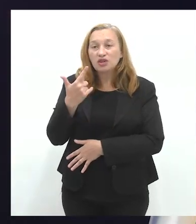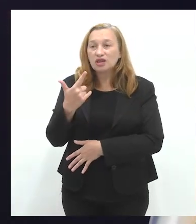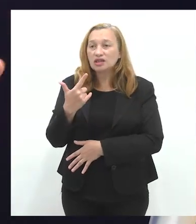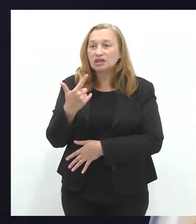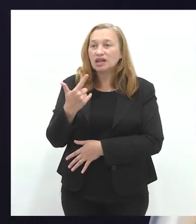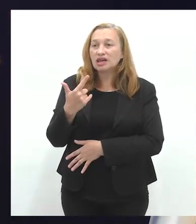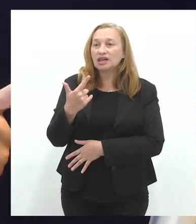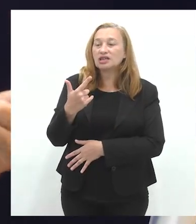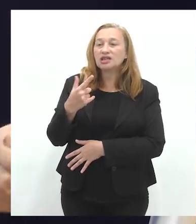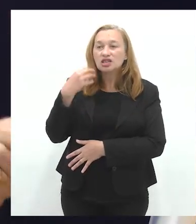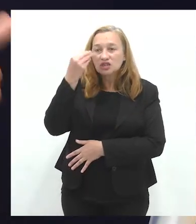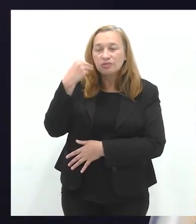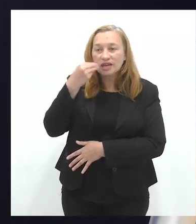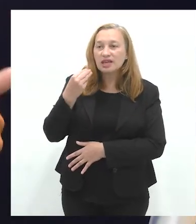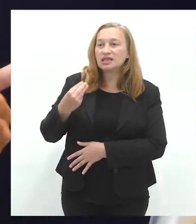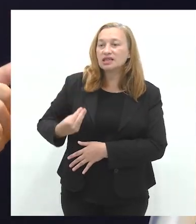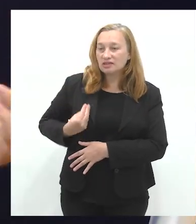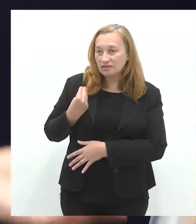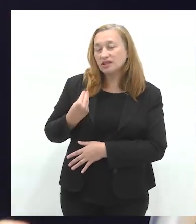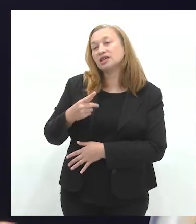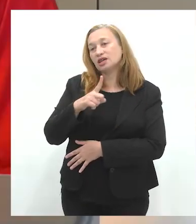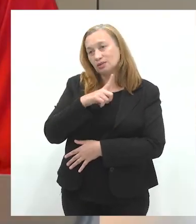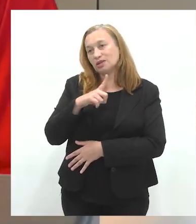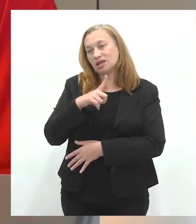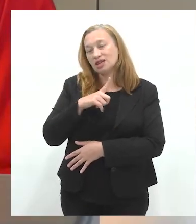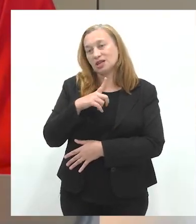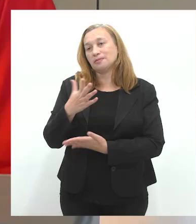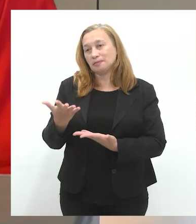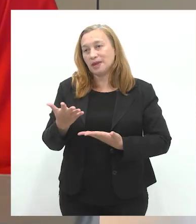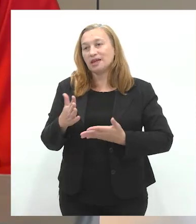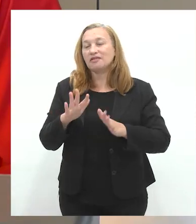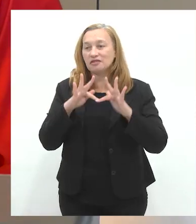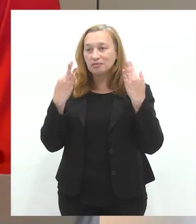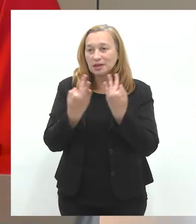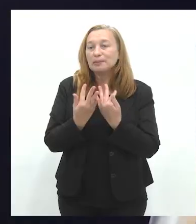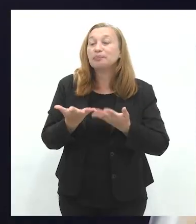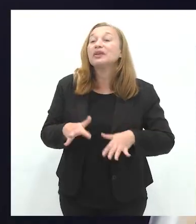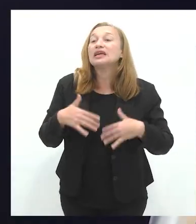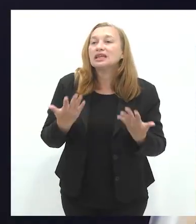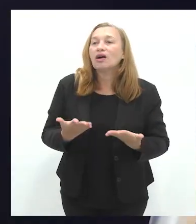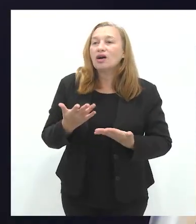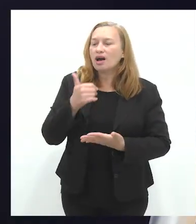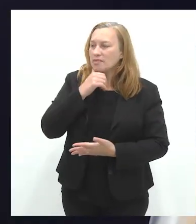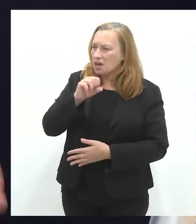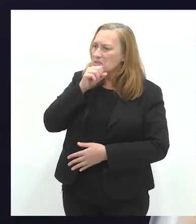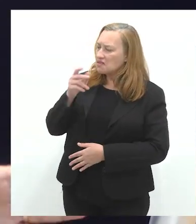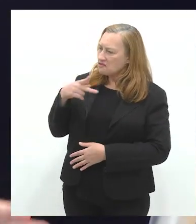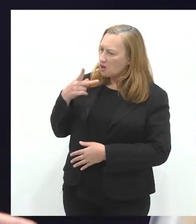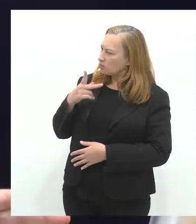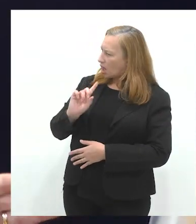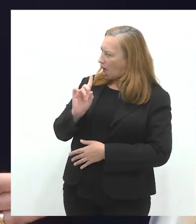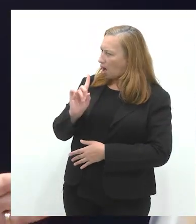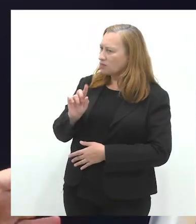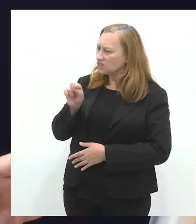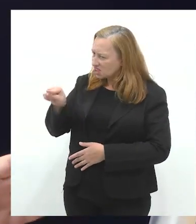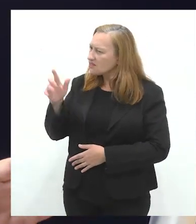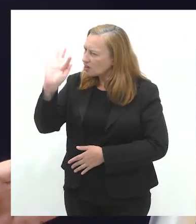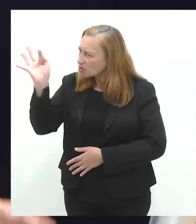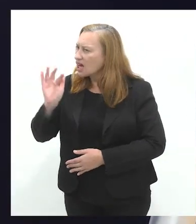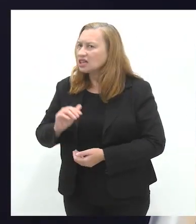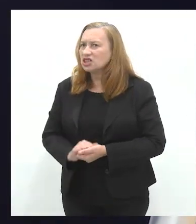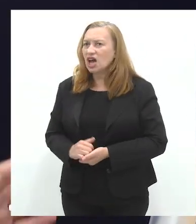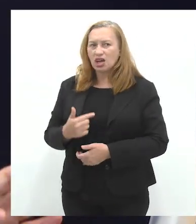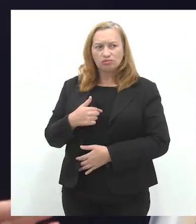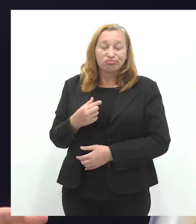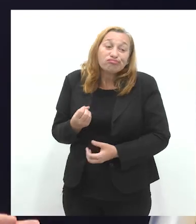meio Sim. de casos bem-sucedidos, que eu via como bem-sucedidos. E aí minha mãe falou: não, você vai fazer faculdade. E aí